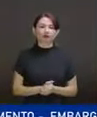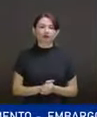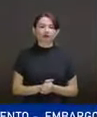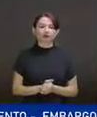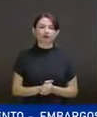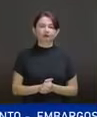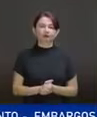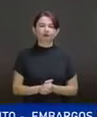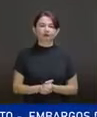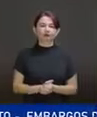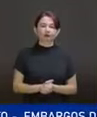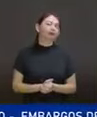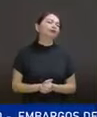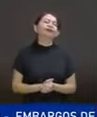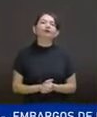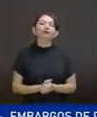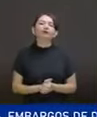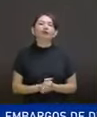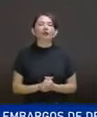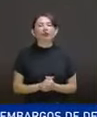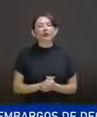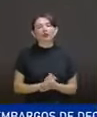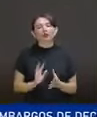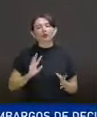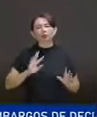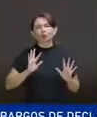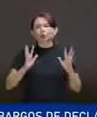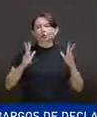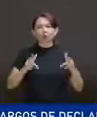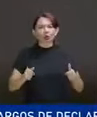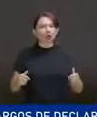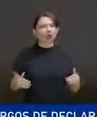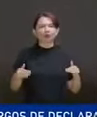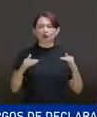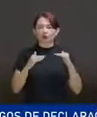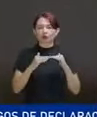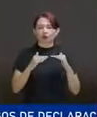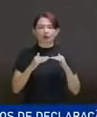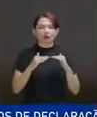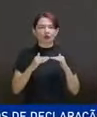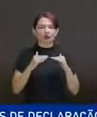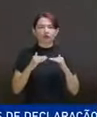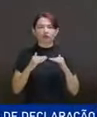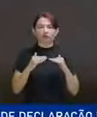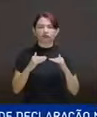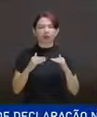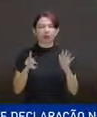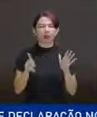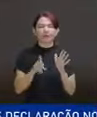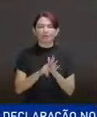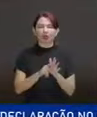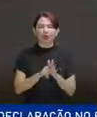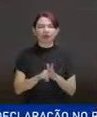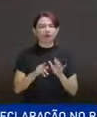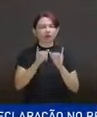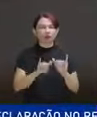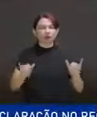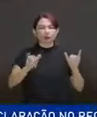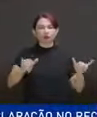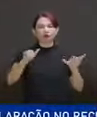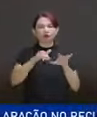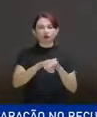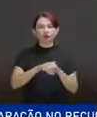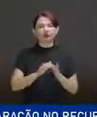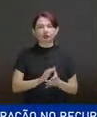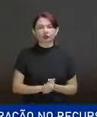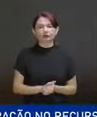mas de identidade dos fatos, todos relacionados a abuso e não à arrecadação e gastos de campanha, razão